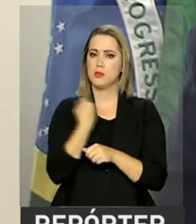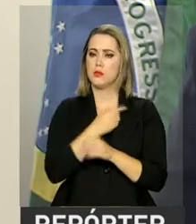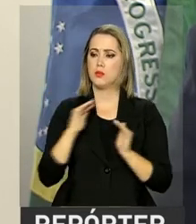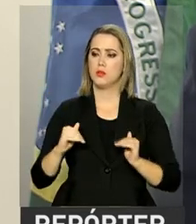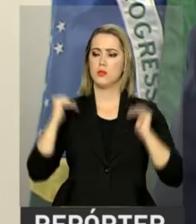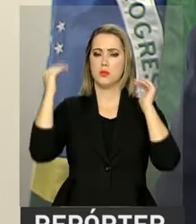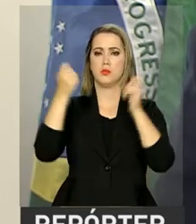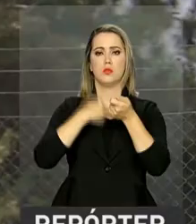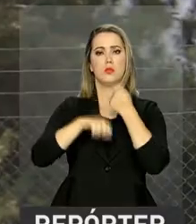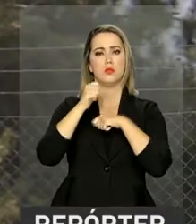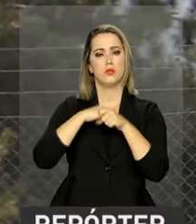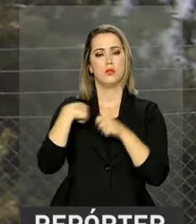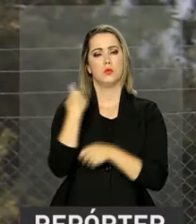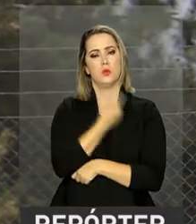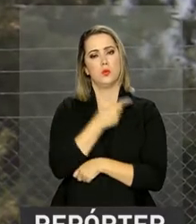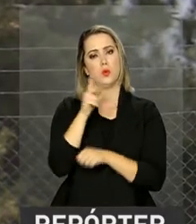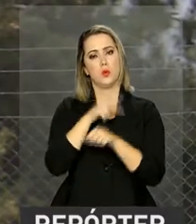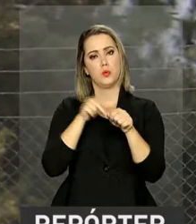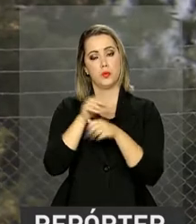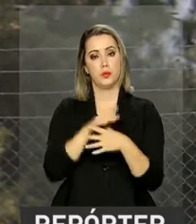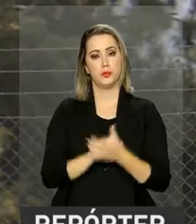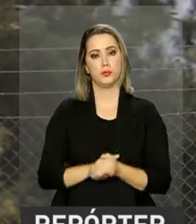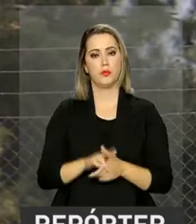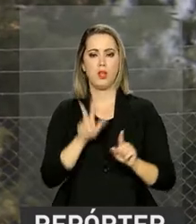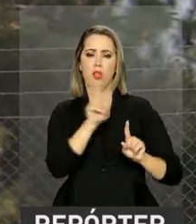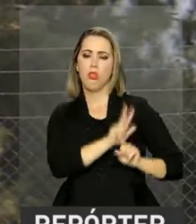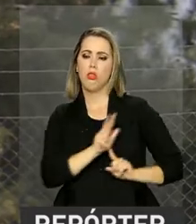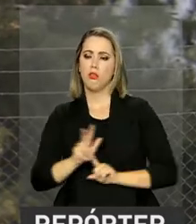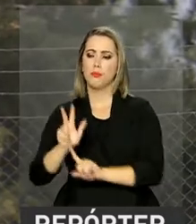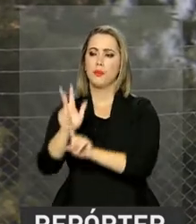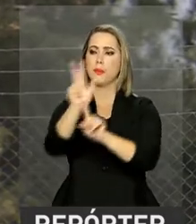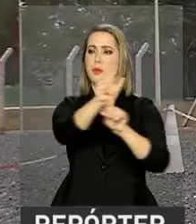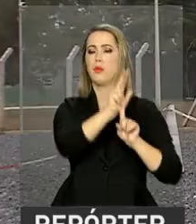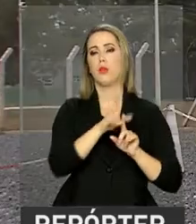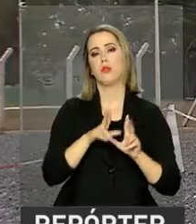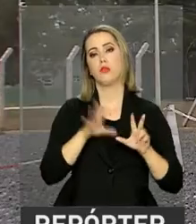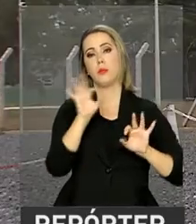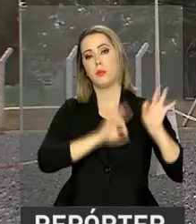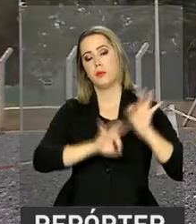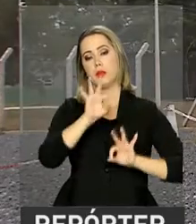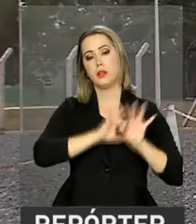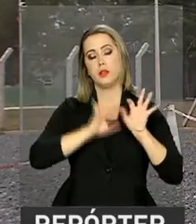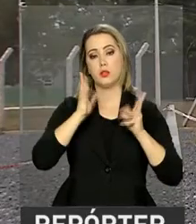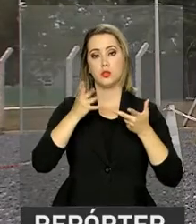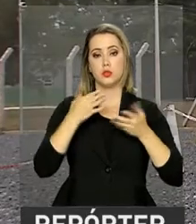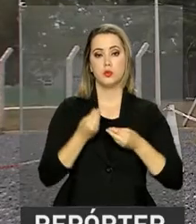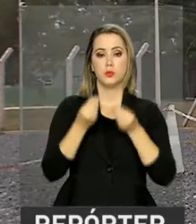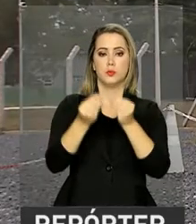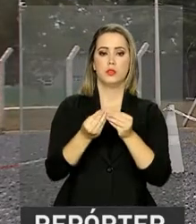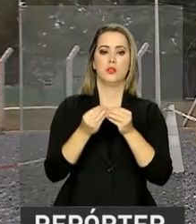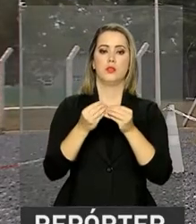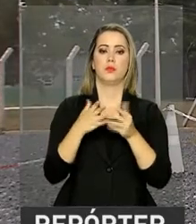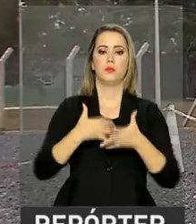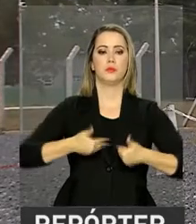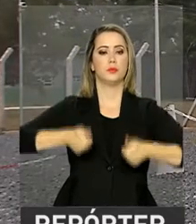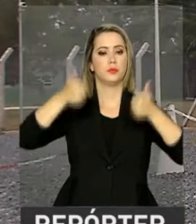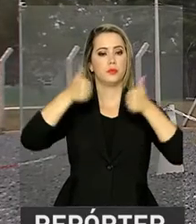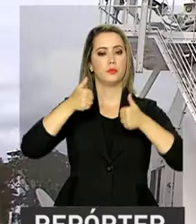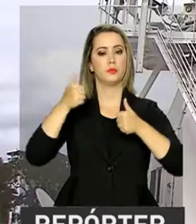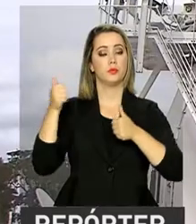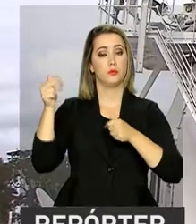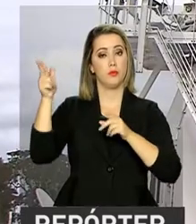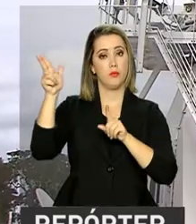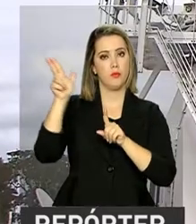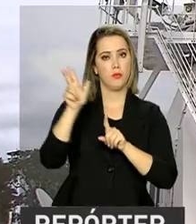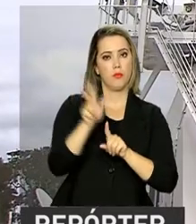economia e nossa nação antenas menores estão sendo preparadas para garantir a qualidade do sinal a ser recebido